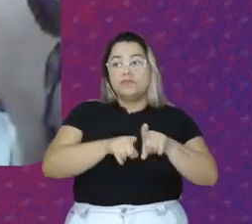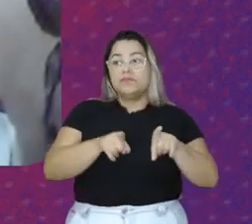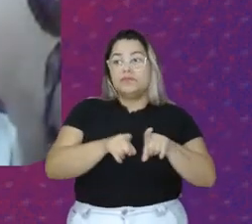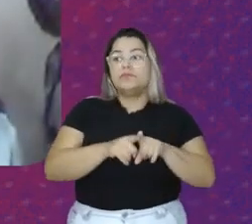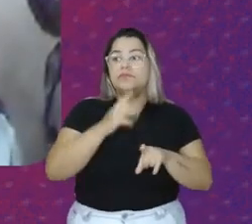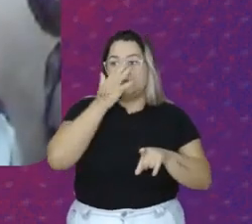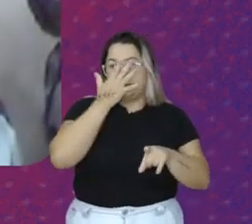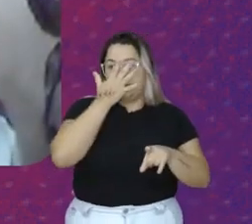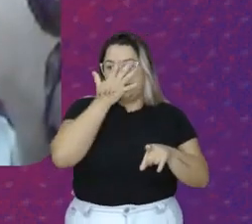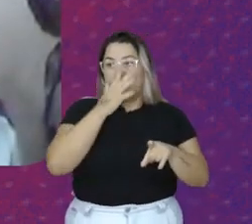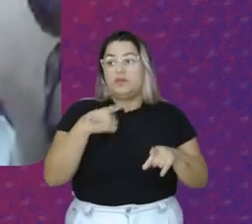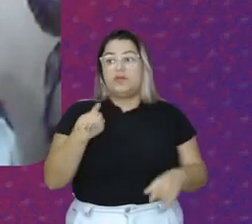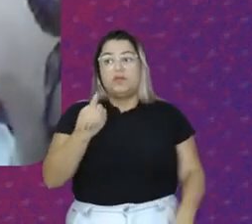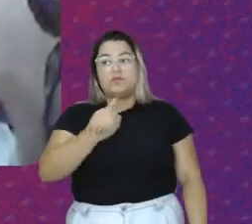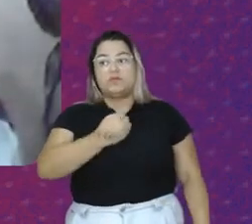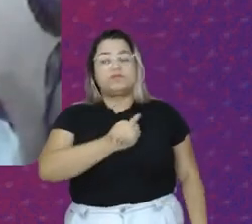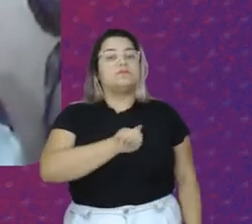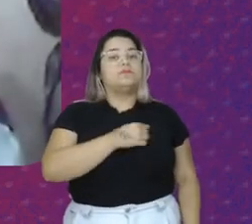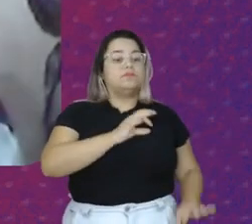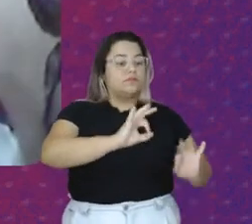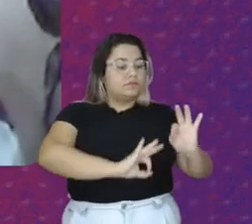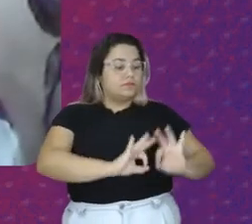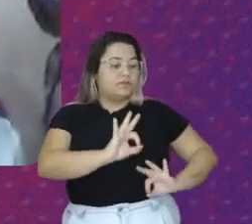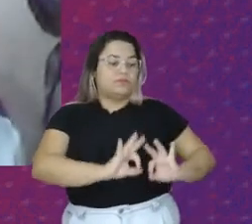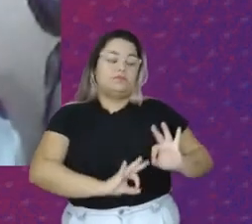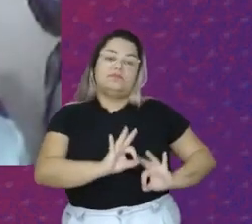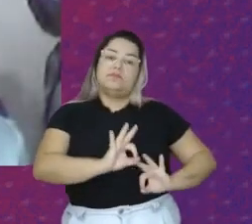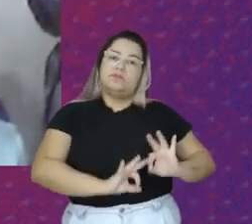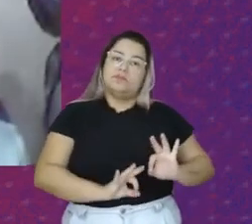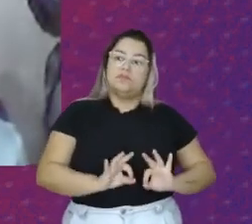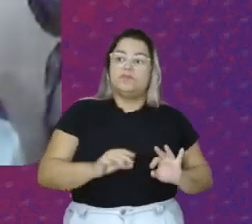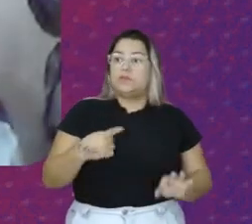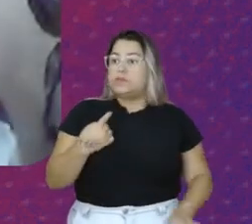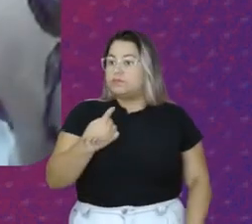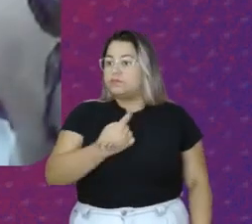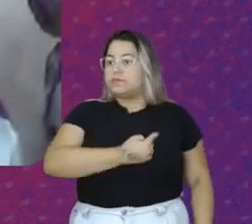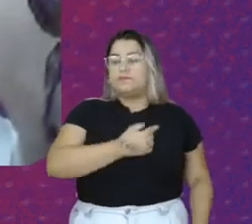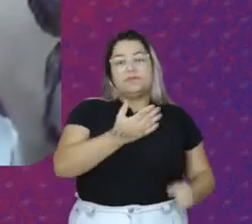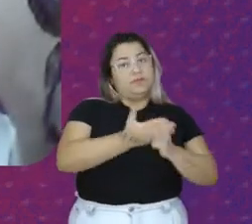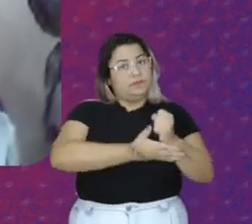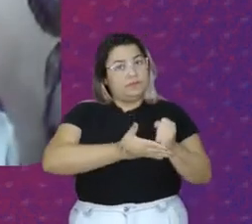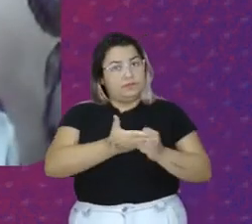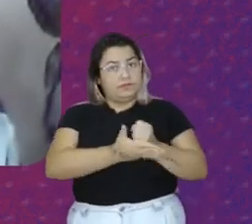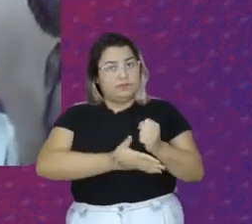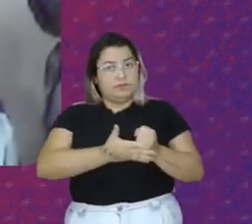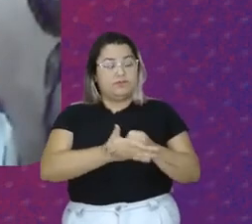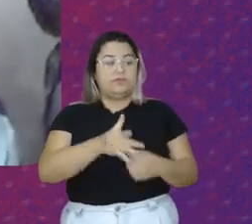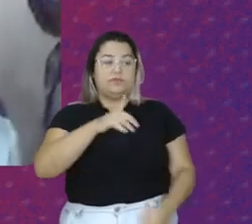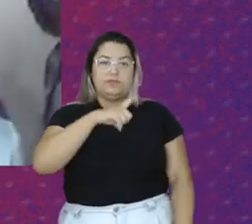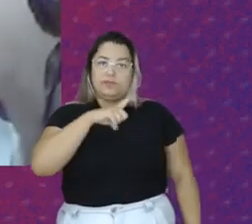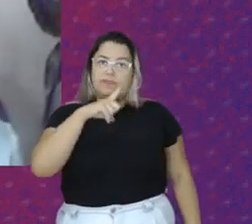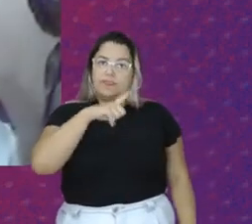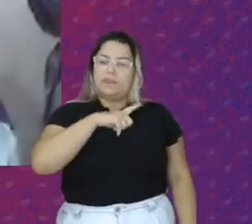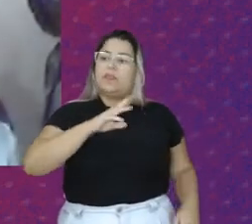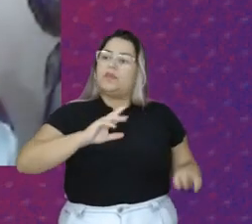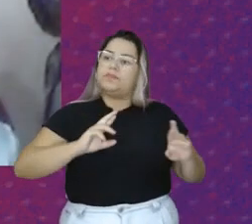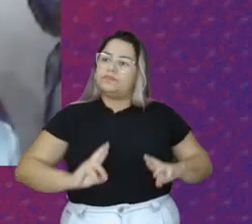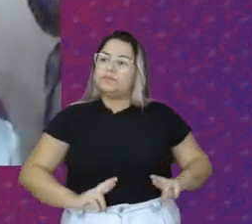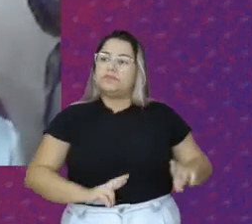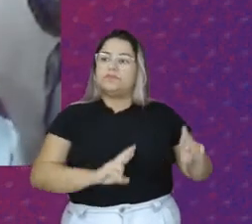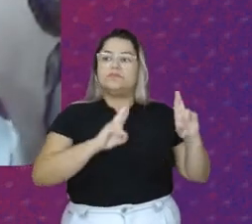é um momento em que nós nos organizamos nas nossas bases e temos a esperança